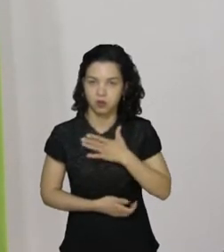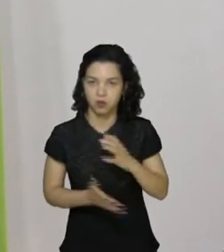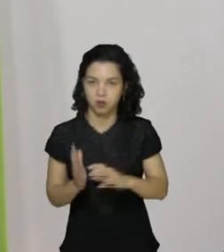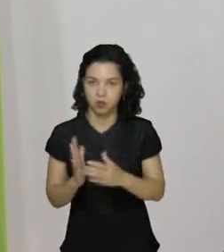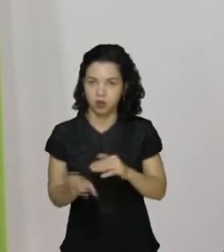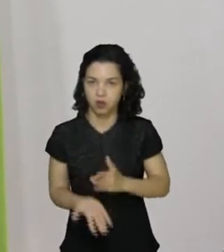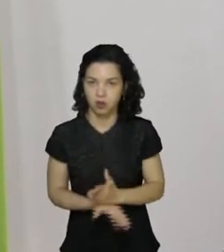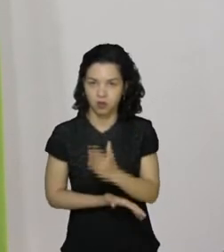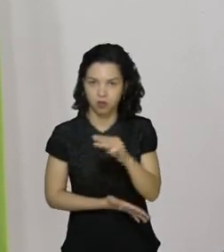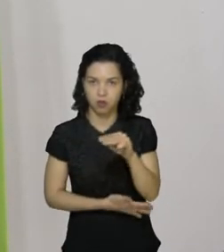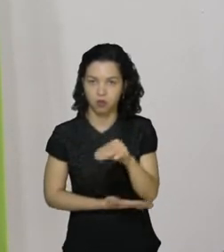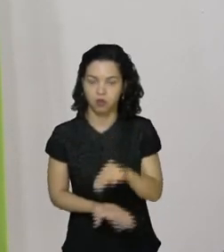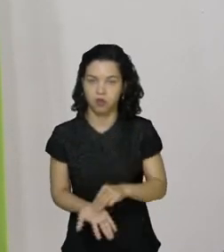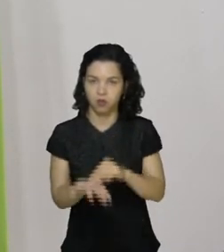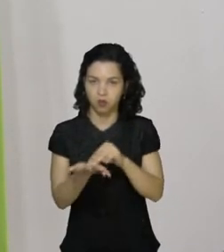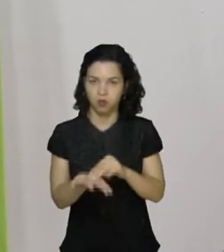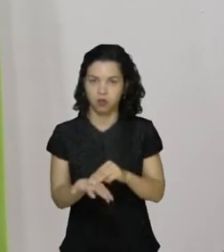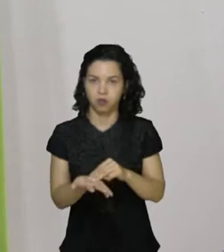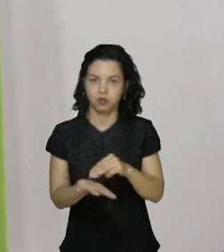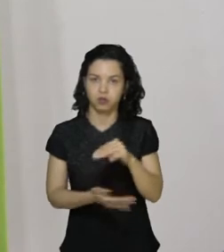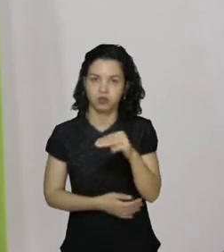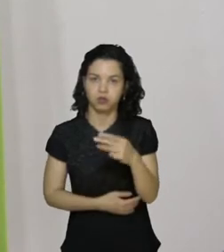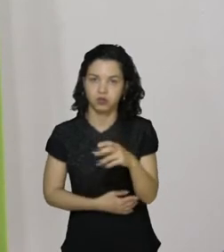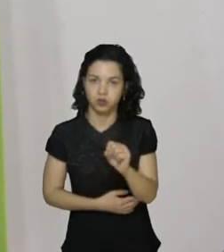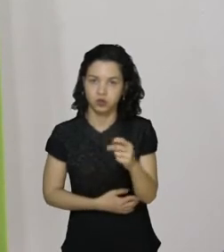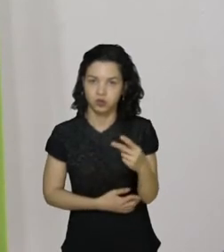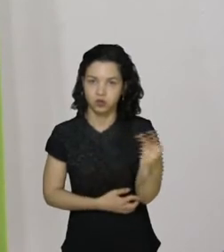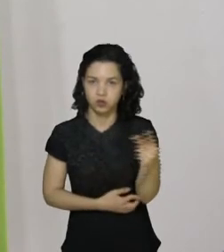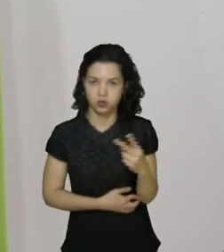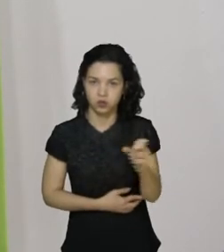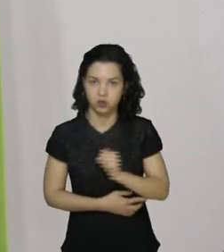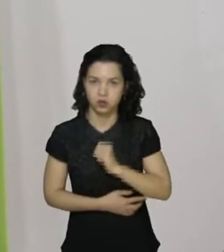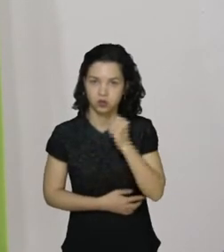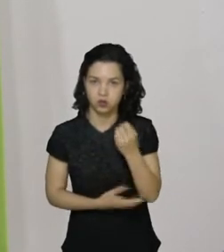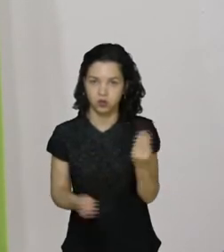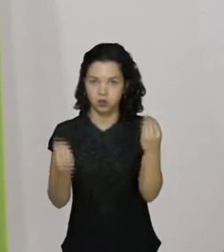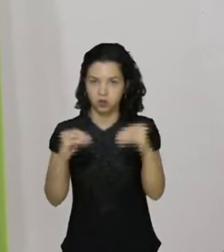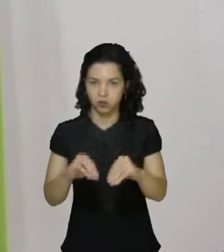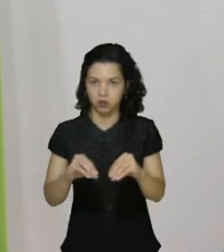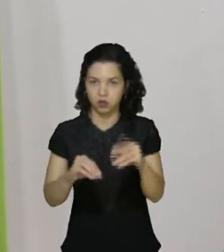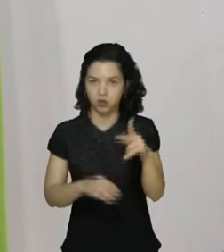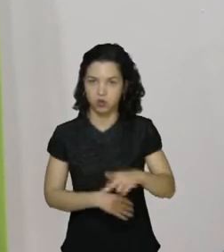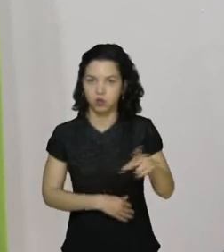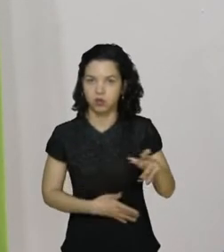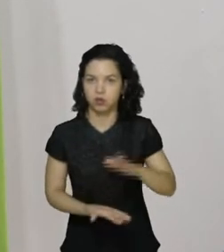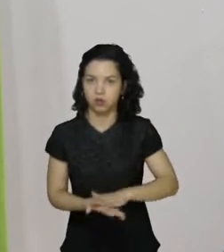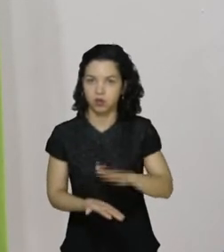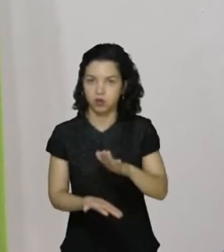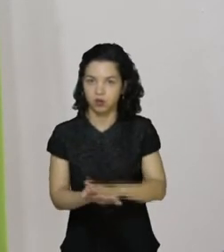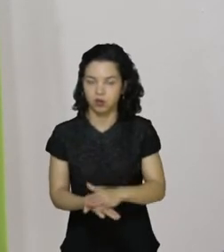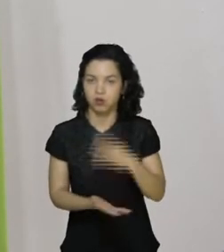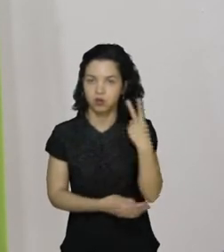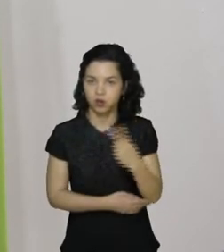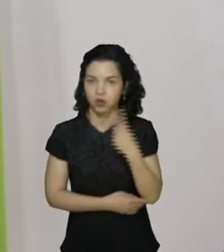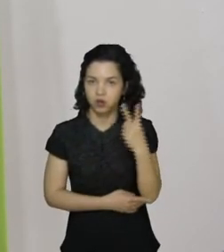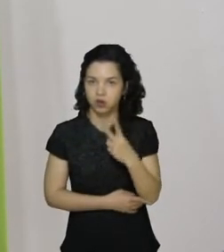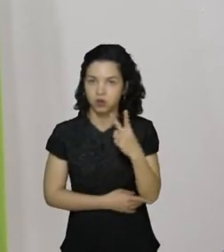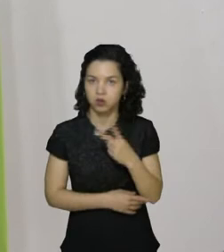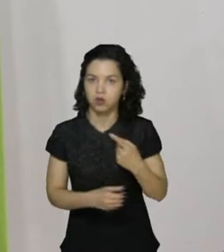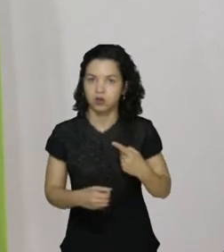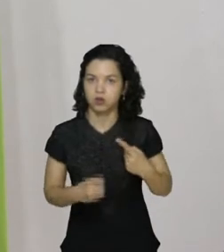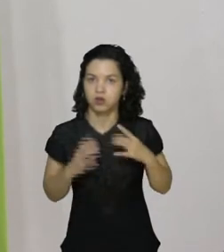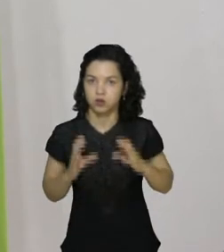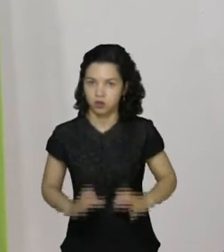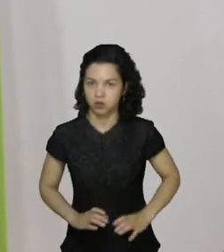moção 811 de 2022 em repúdio à postagem da professora. Parabéns ao vereador e cidadão joinvilense, estou sempre